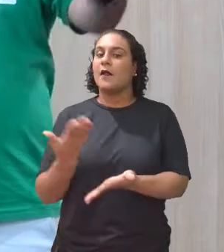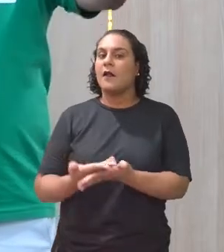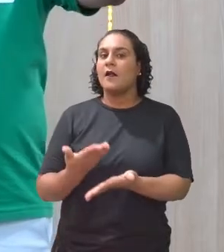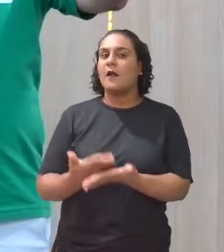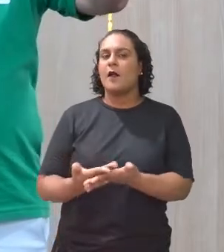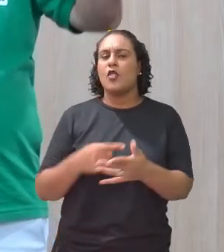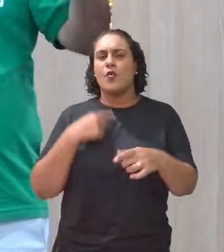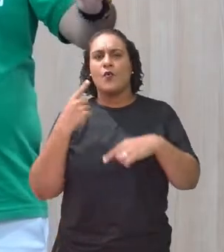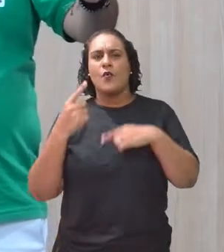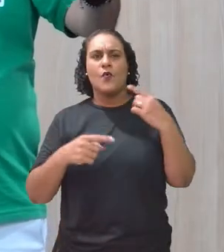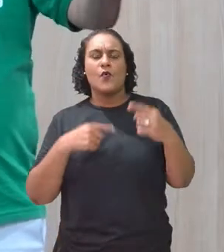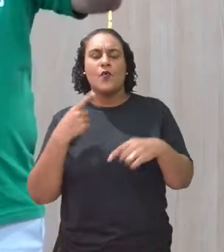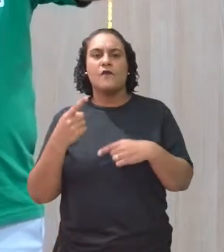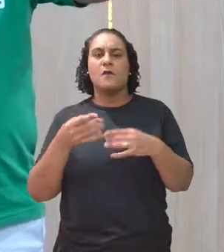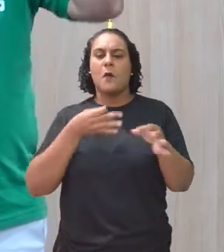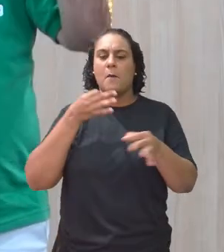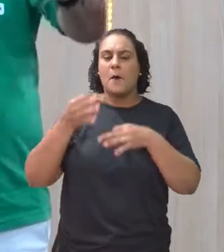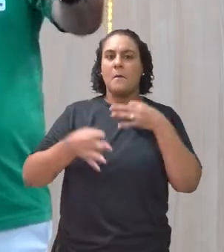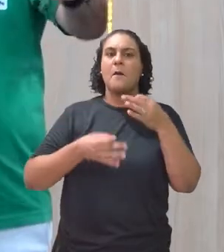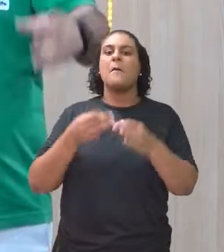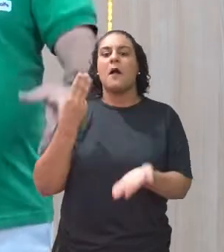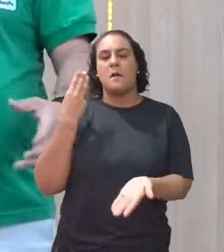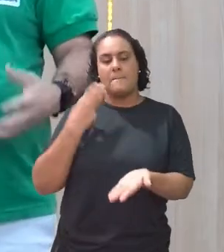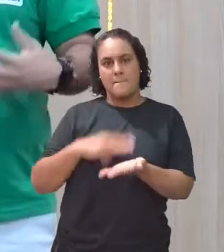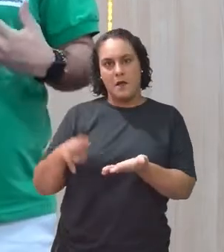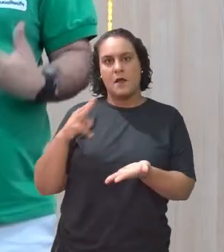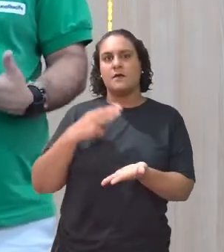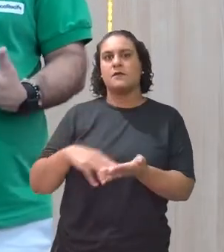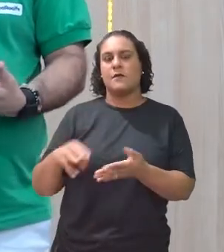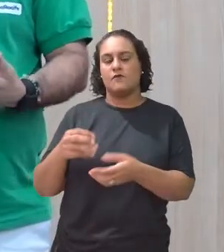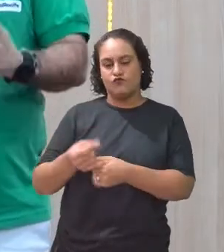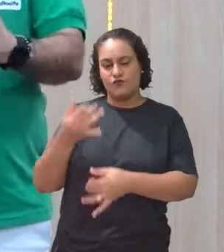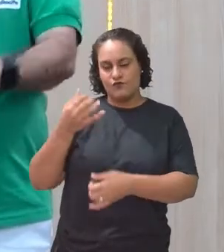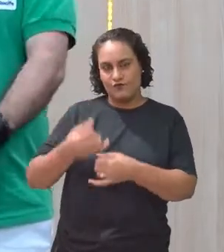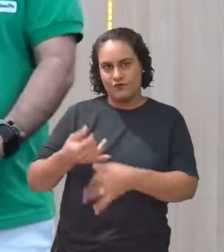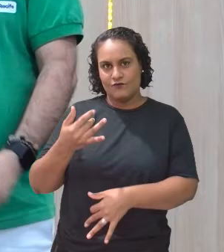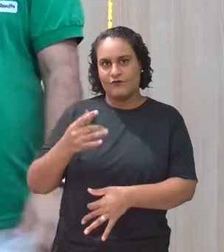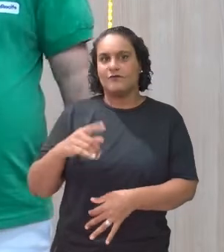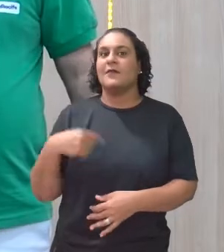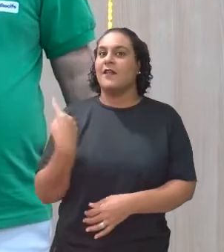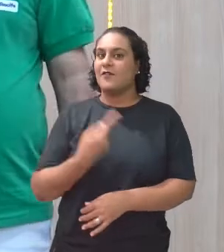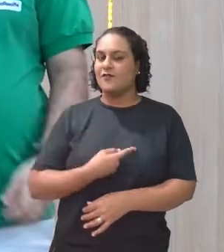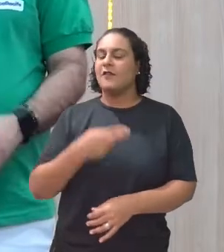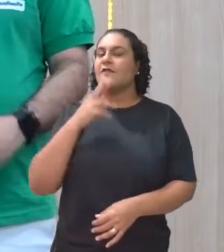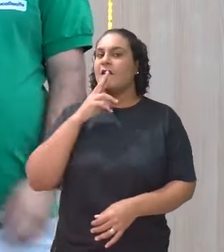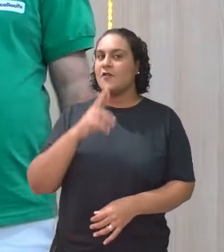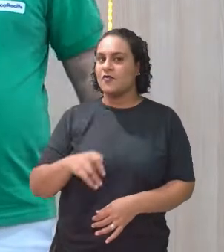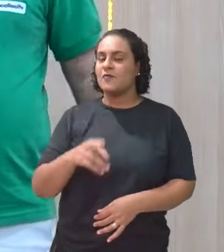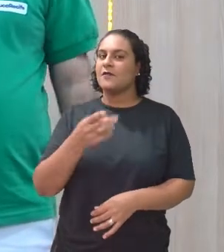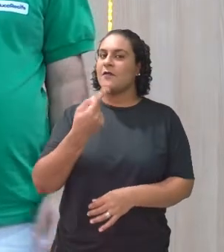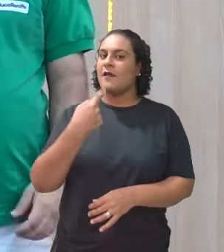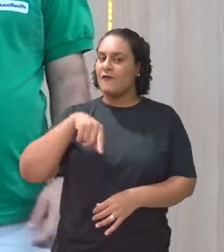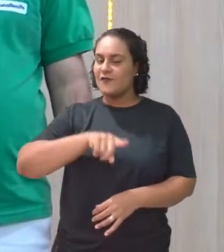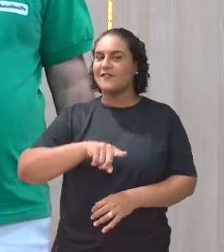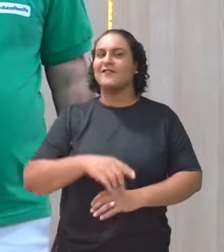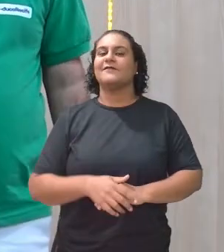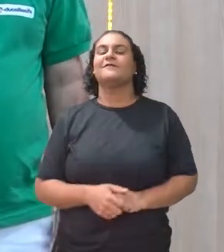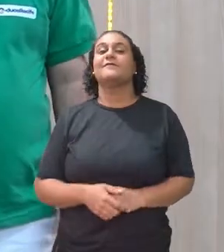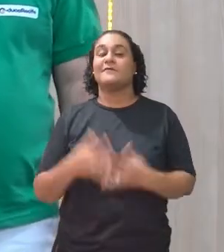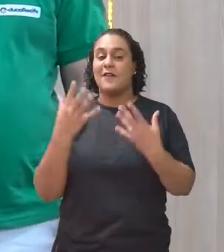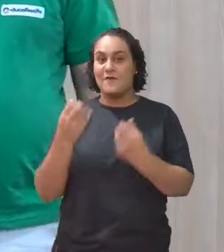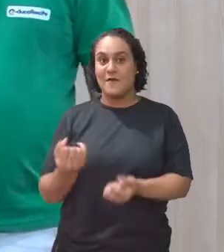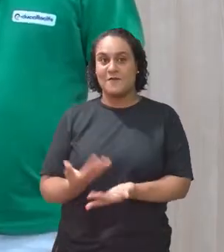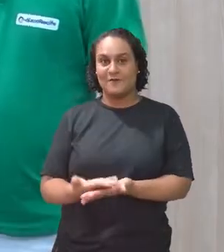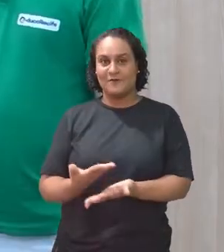qualquer dúvida, qualquer comentário, manda aí que a gente está aqui para responder as inquietações de vocês. Vamos para a nossa